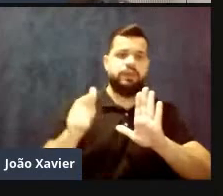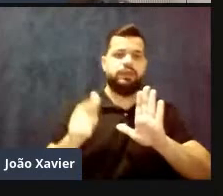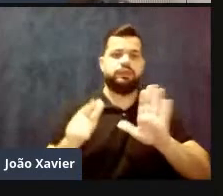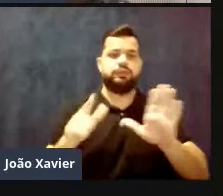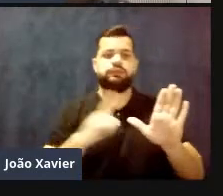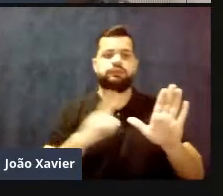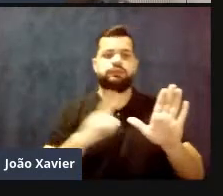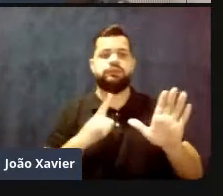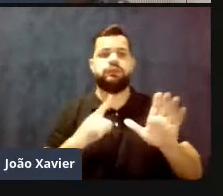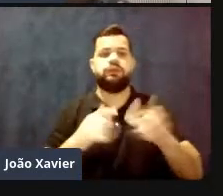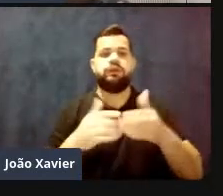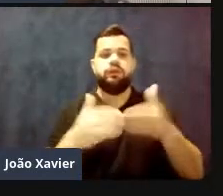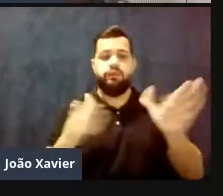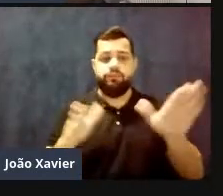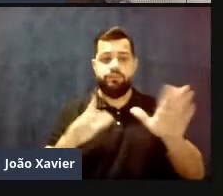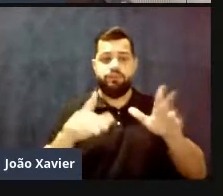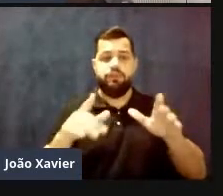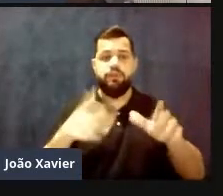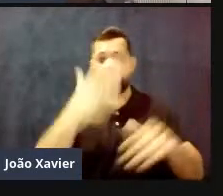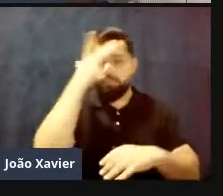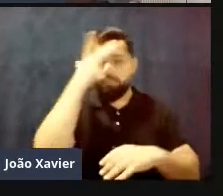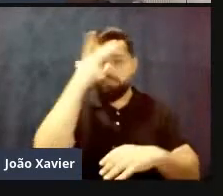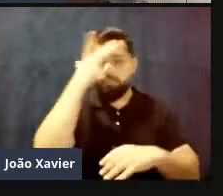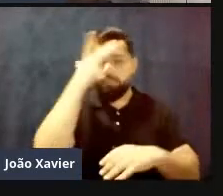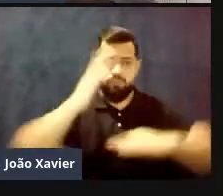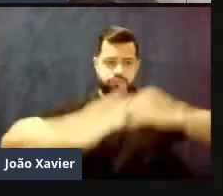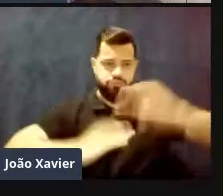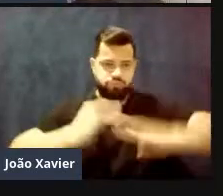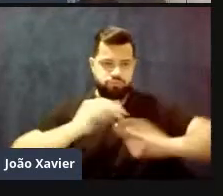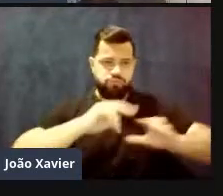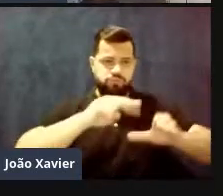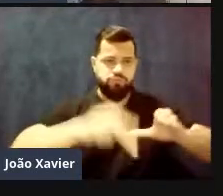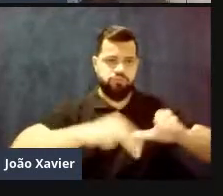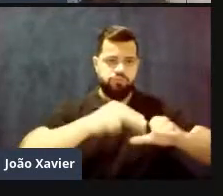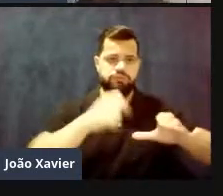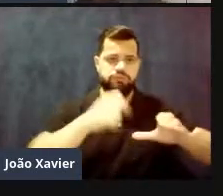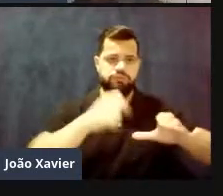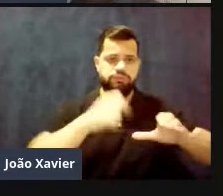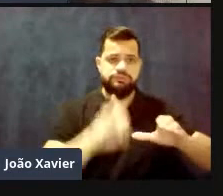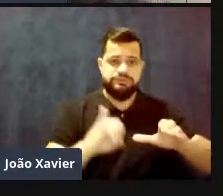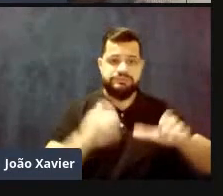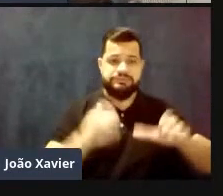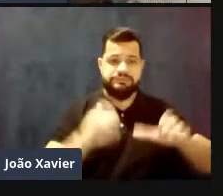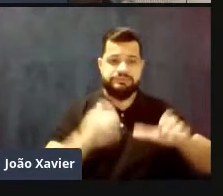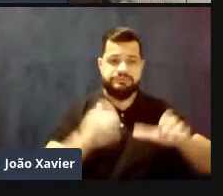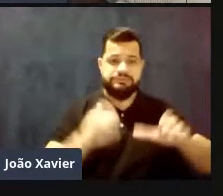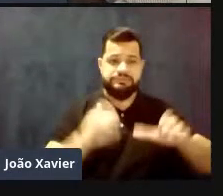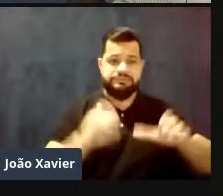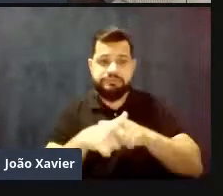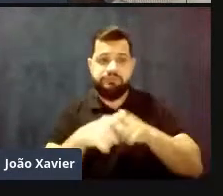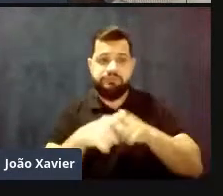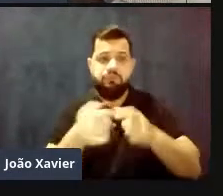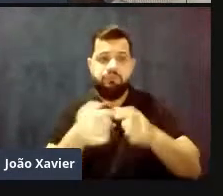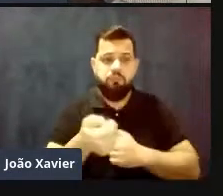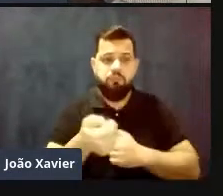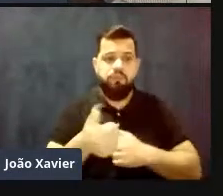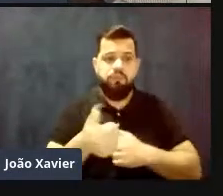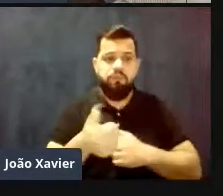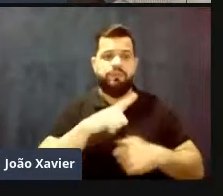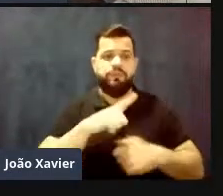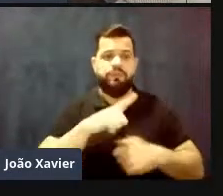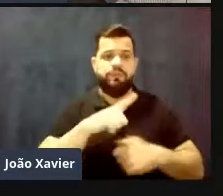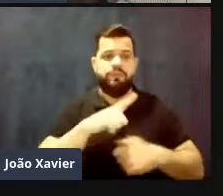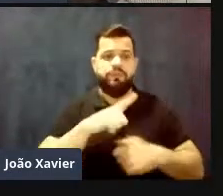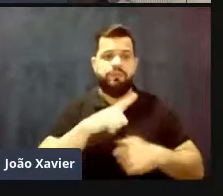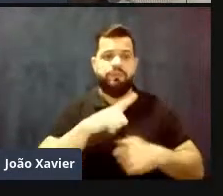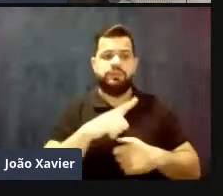né? Abre aspas, nutricionista, caso exista restrição de fluxo de profissionais na unidade de terapia intensiva, estabeleça uma forma de comunicação com